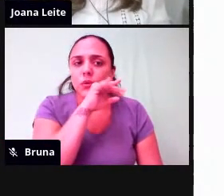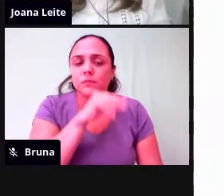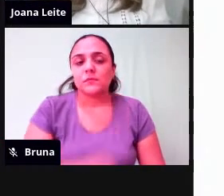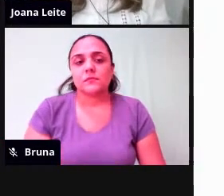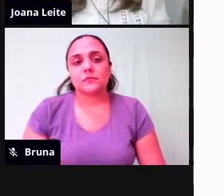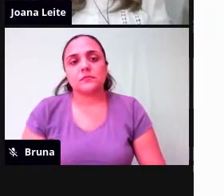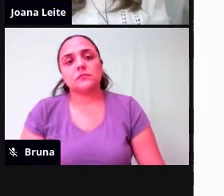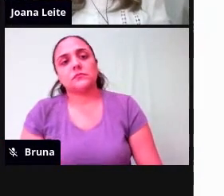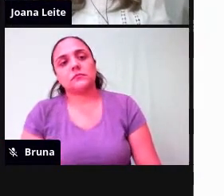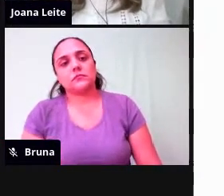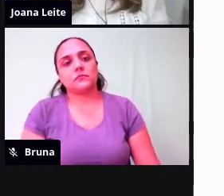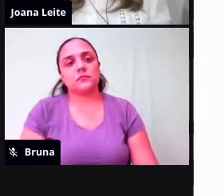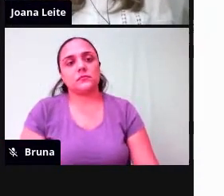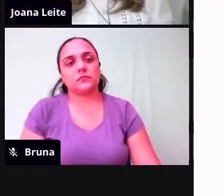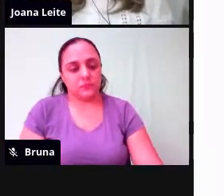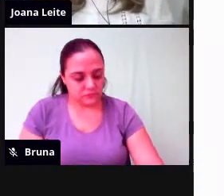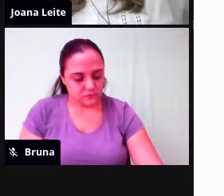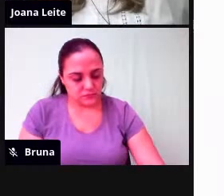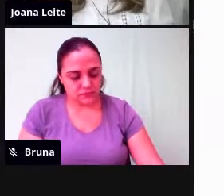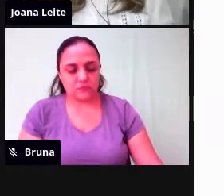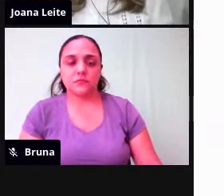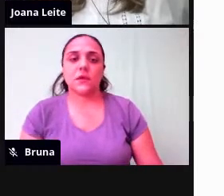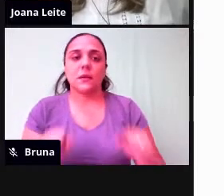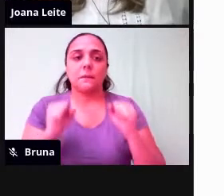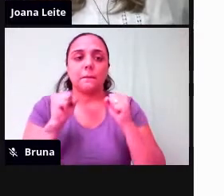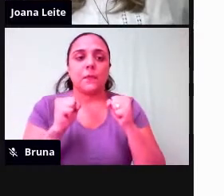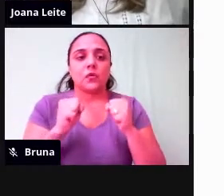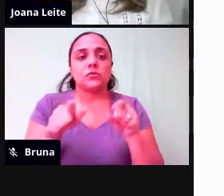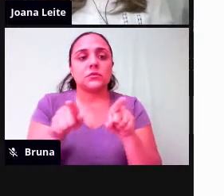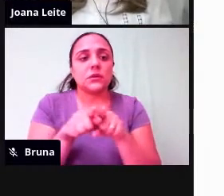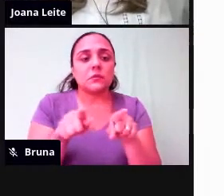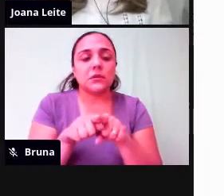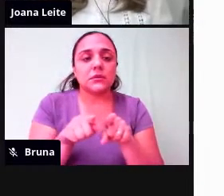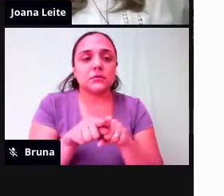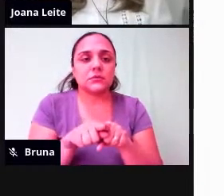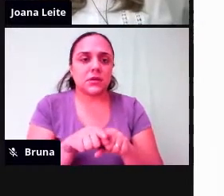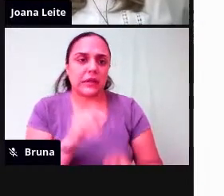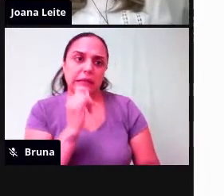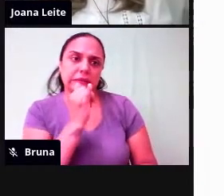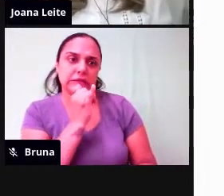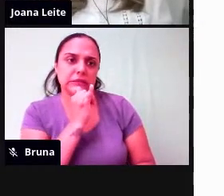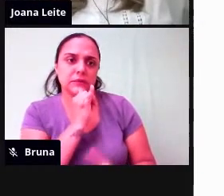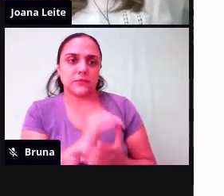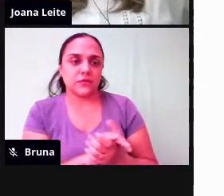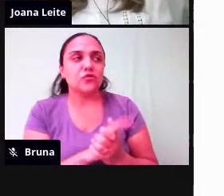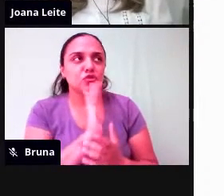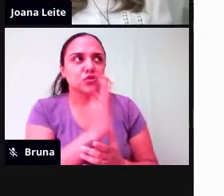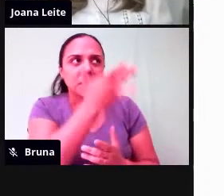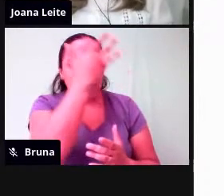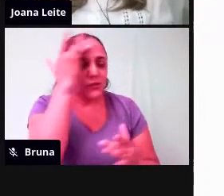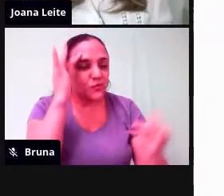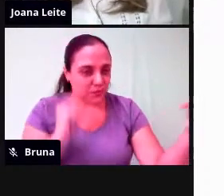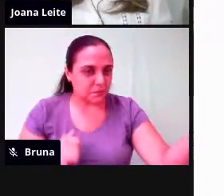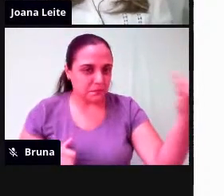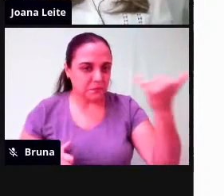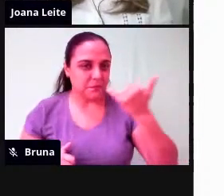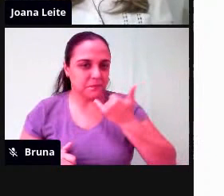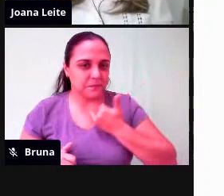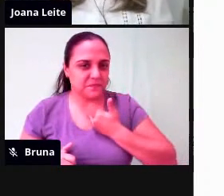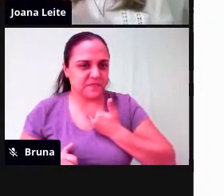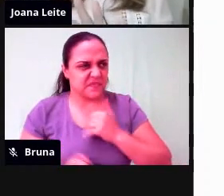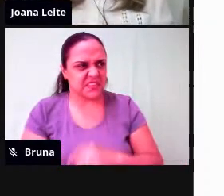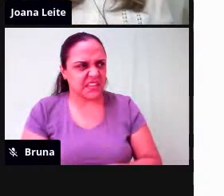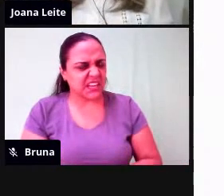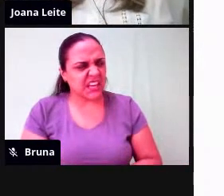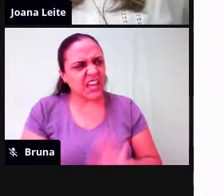Nós temos muita deficiência nutricional. Pode ter ganho de peso também. Nossa, uma vez eu escutei de uma pessoa dizendo assim, e ele